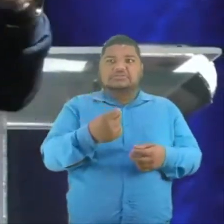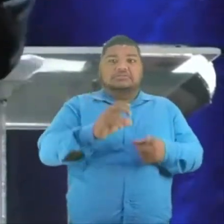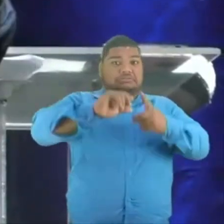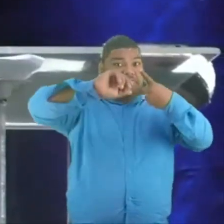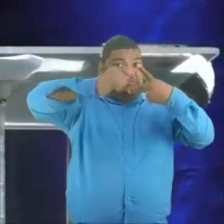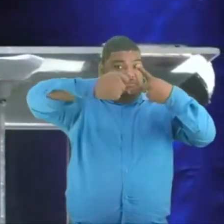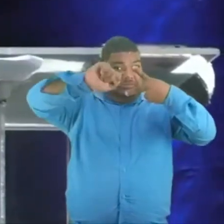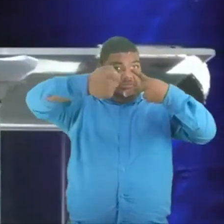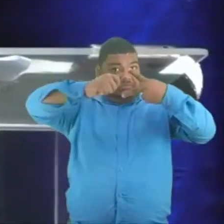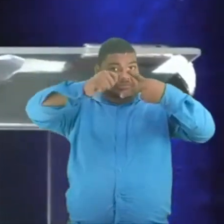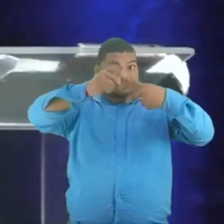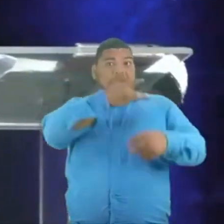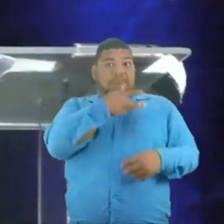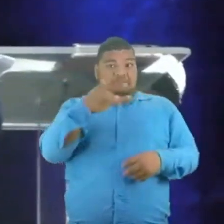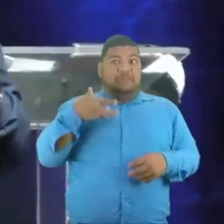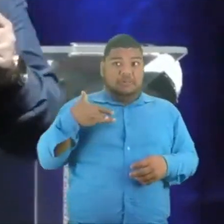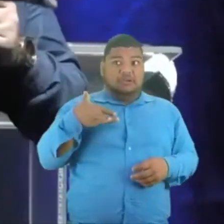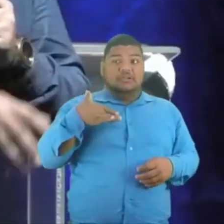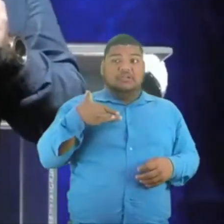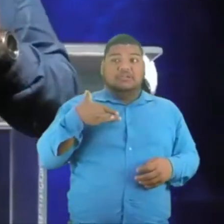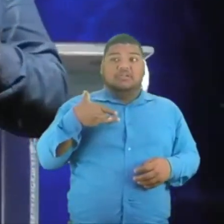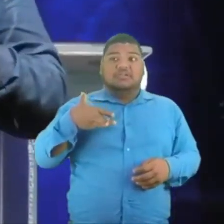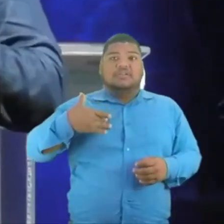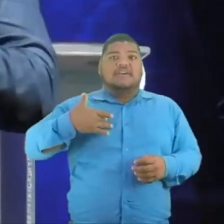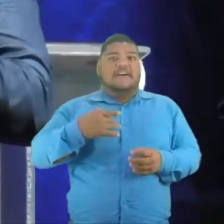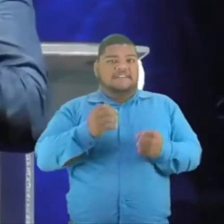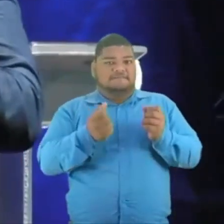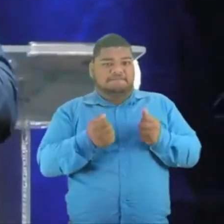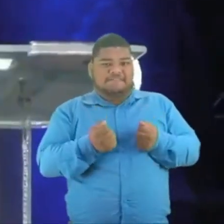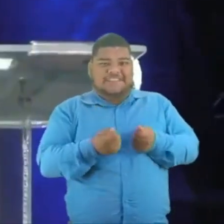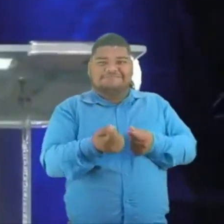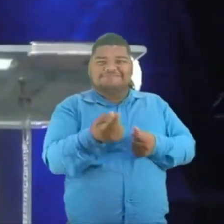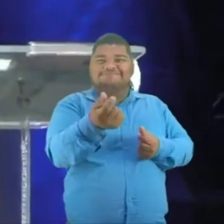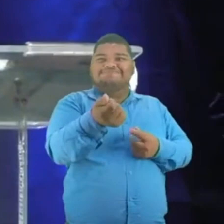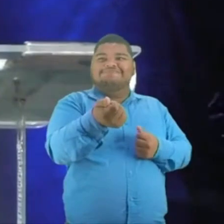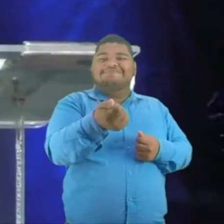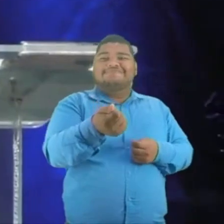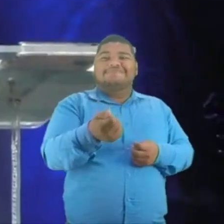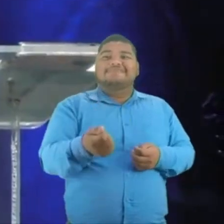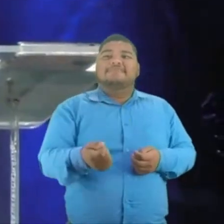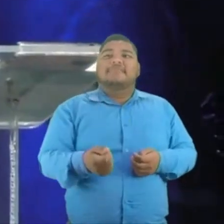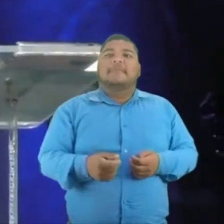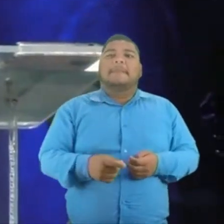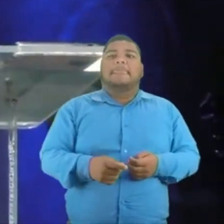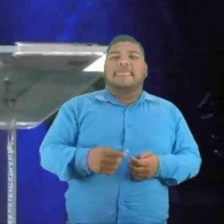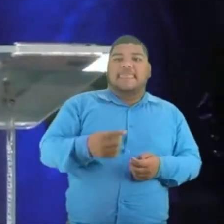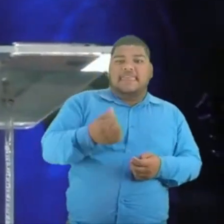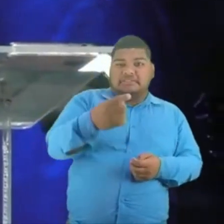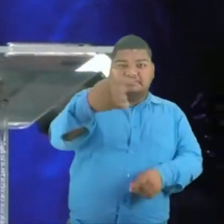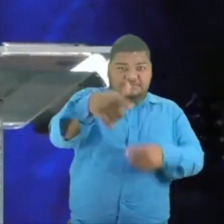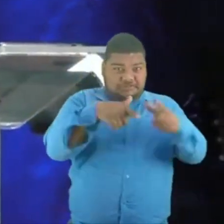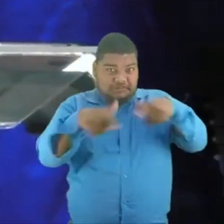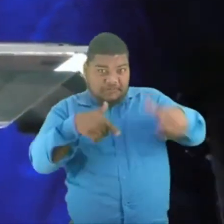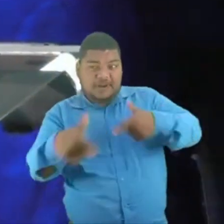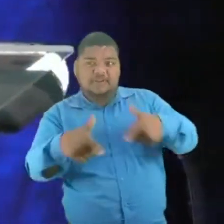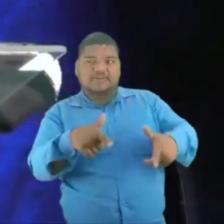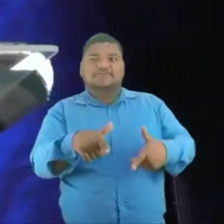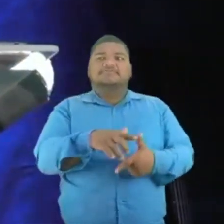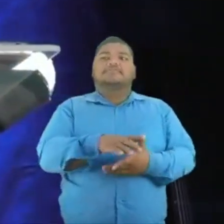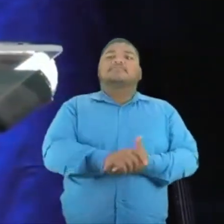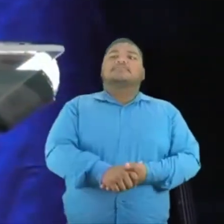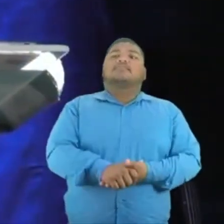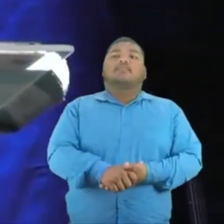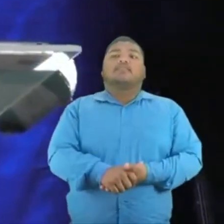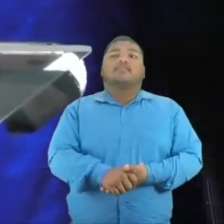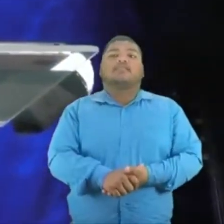com saúde abundante, você está vendendo bem, está fazendo bem os seus negócios. Se